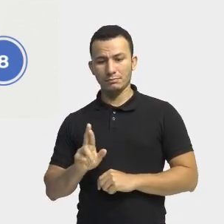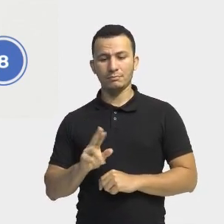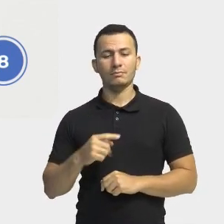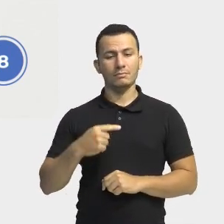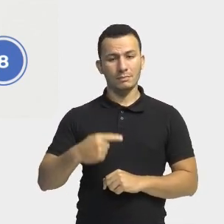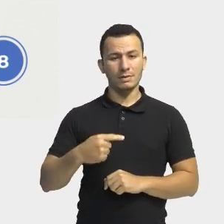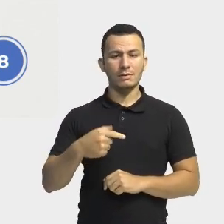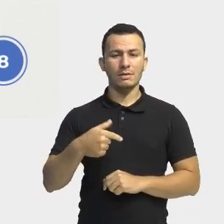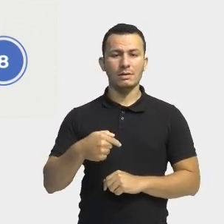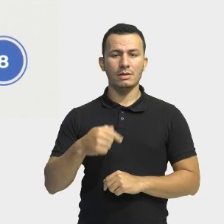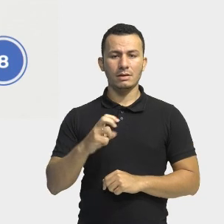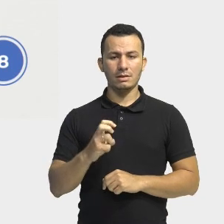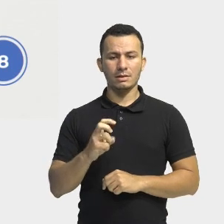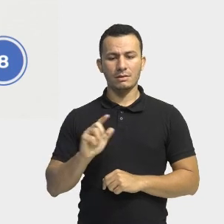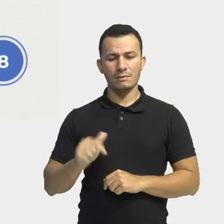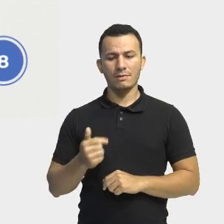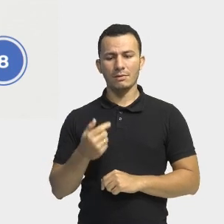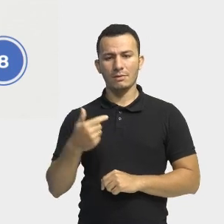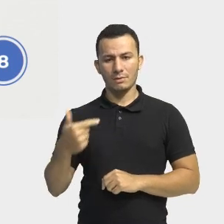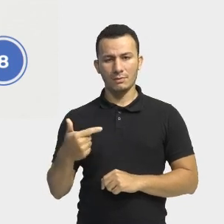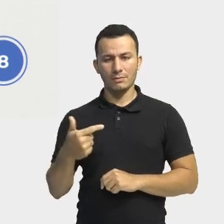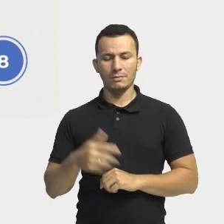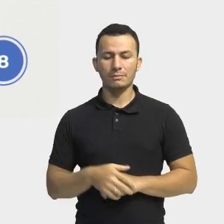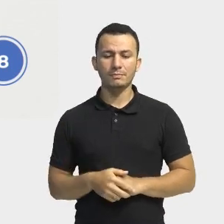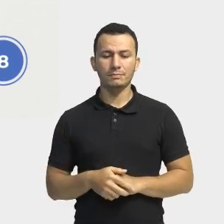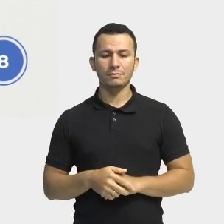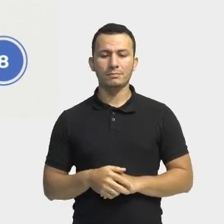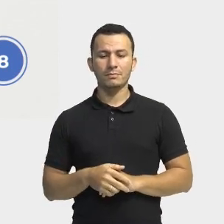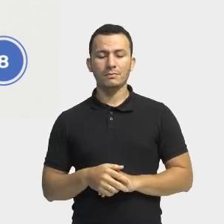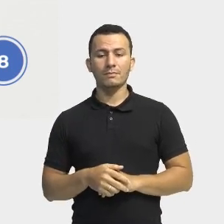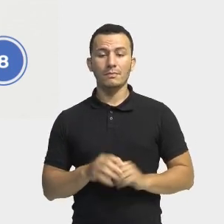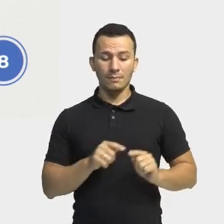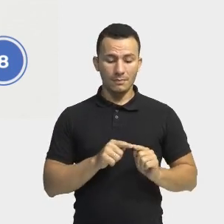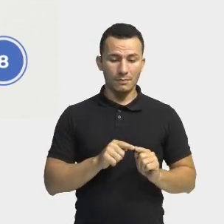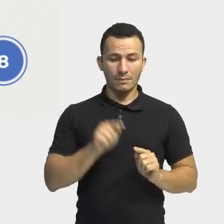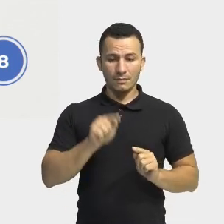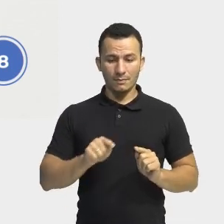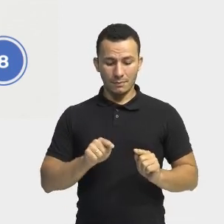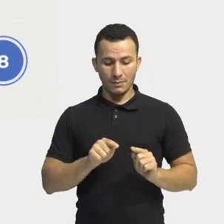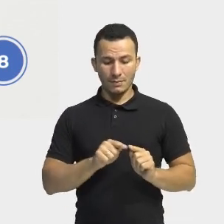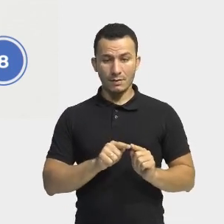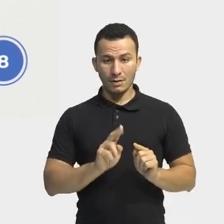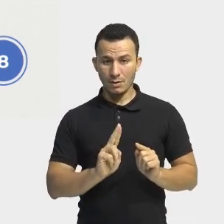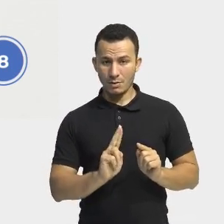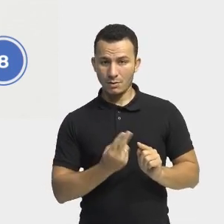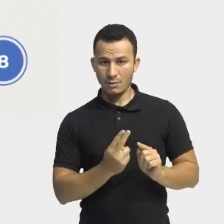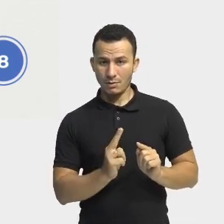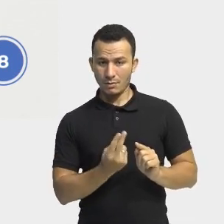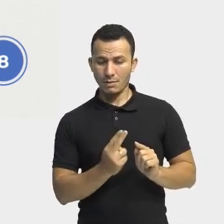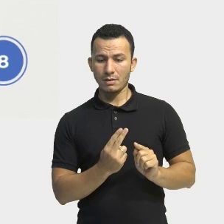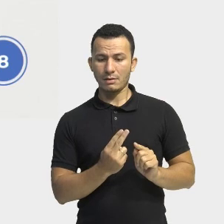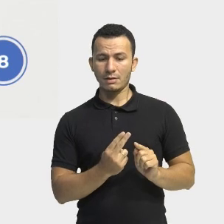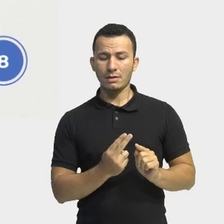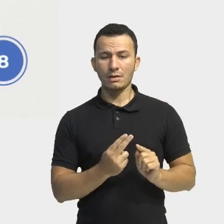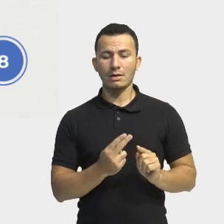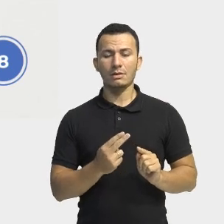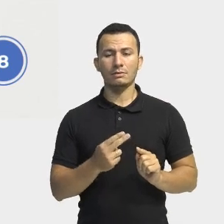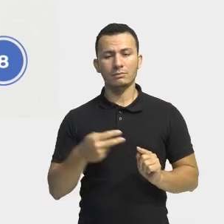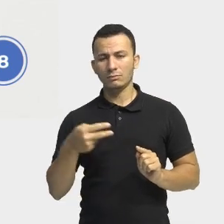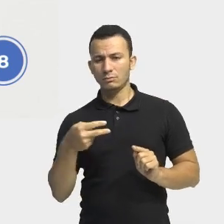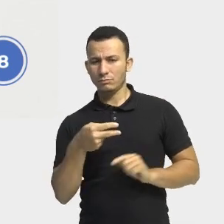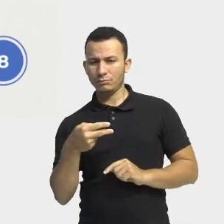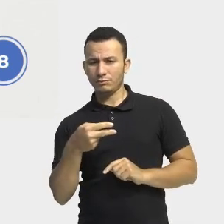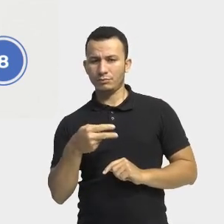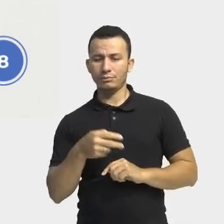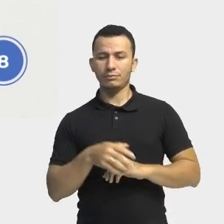75,2. Pronto, o que eu faço? Eu substituo esses valores aqui na variação de entalpia.